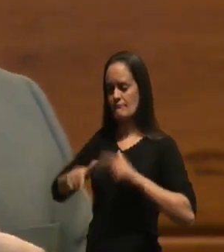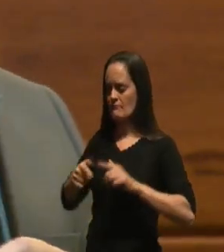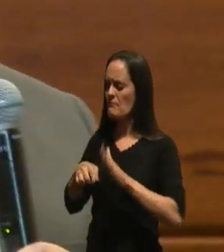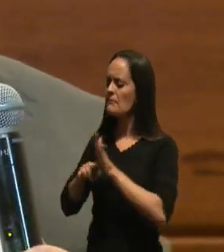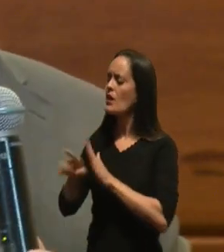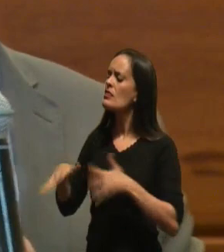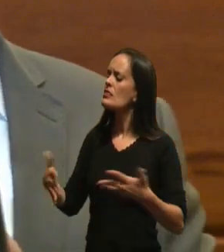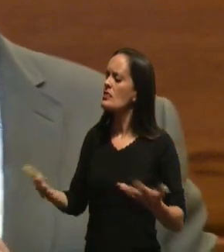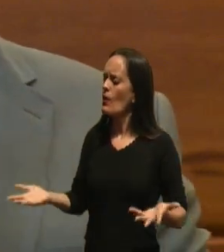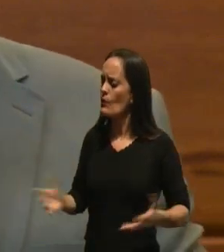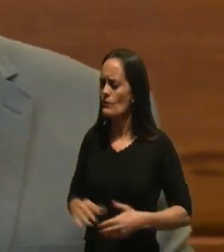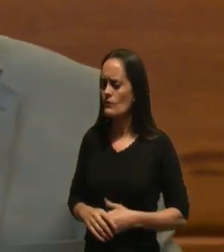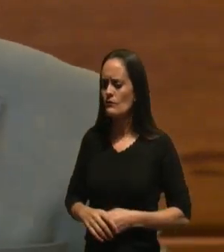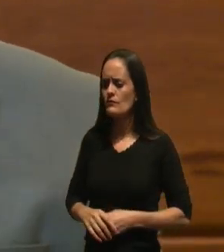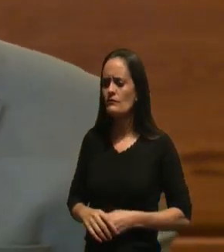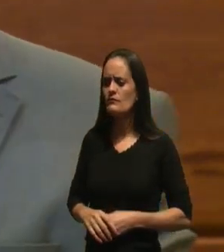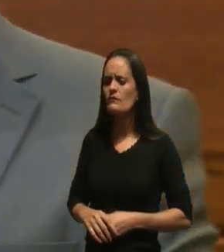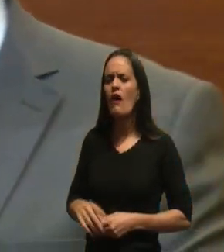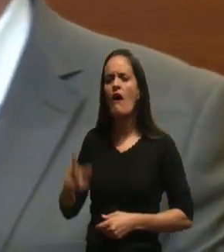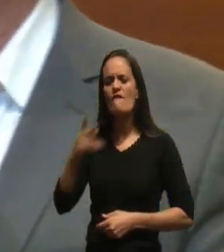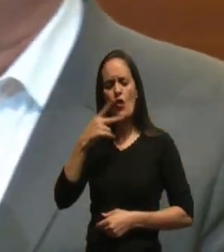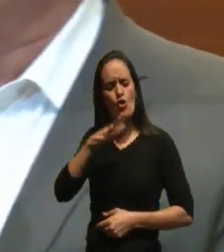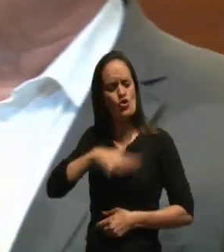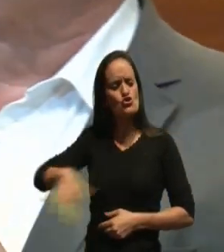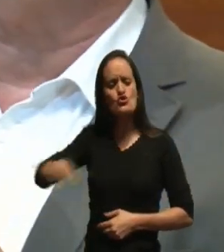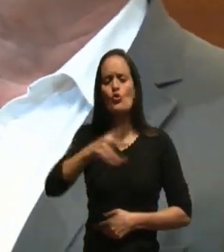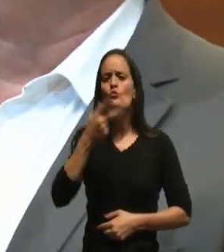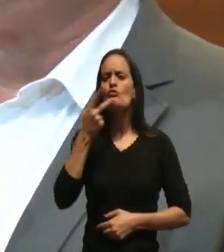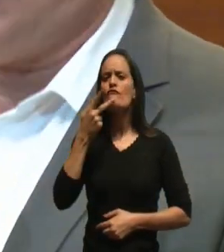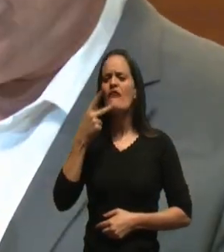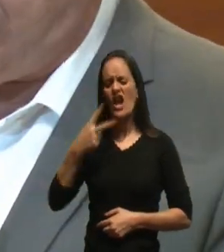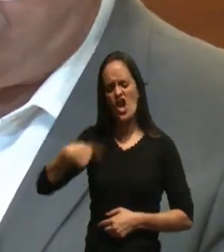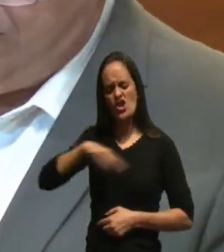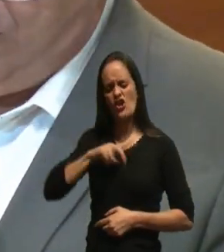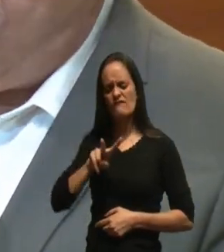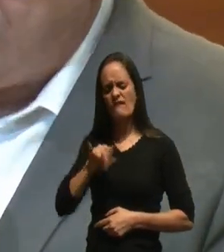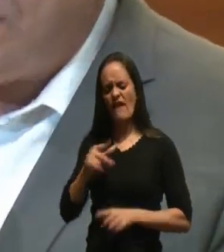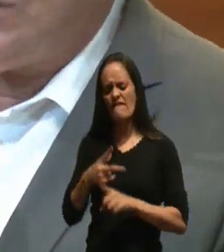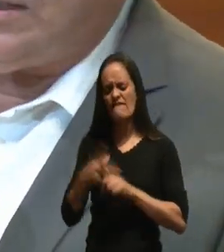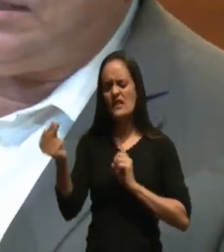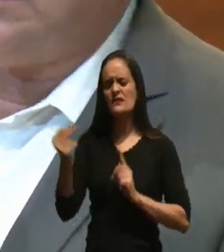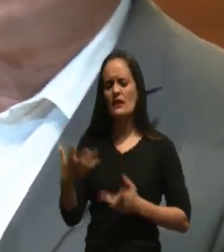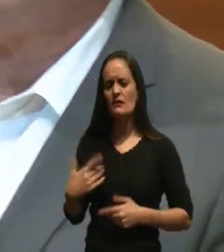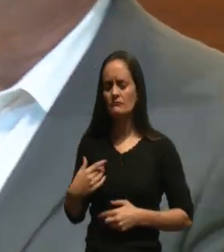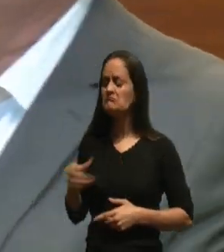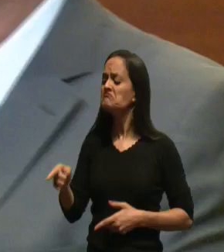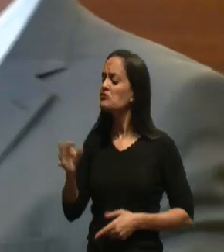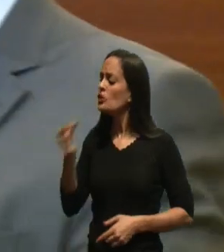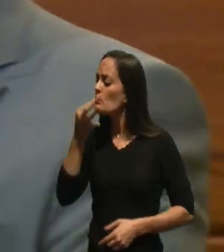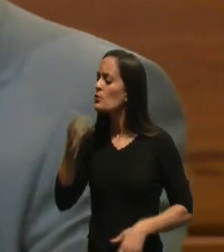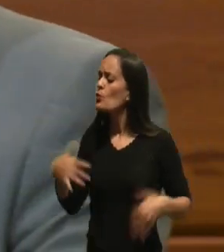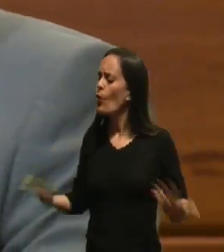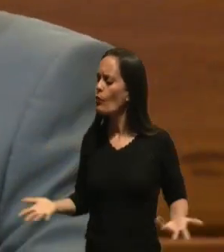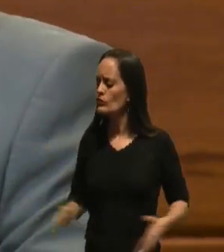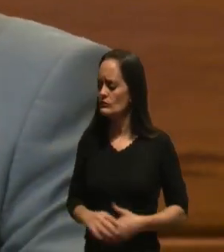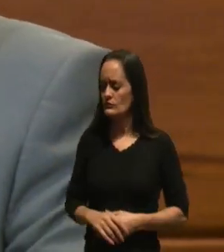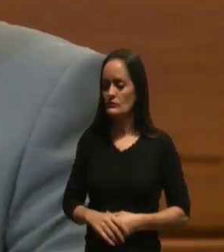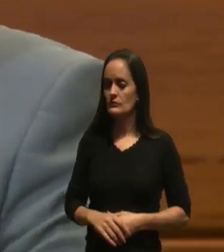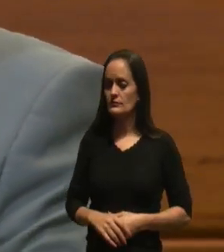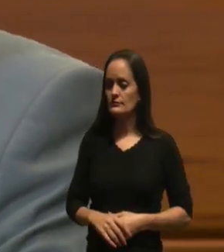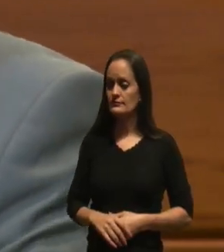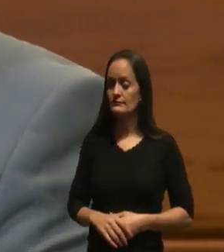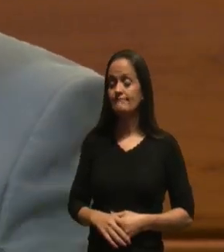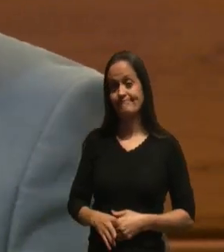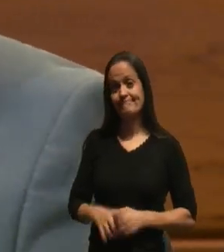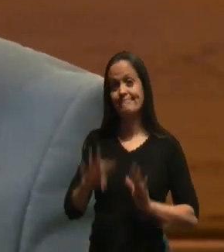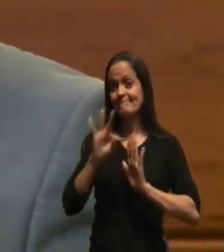os meus profetas estão dizendo que nós vamos vencer Ramote Gileade. E você, o que, que você diz? O que, que você tem a dizer? E o texto